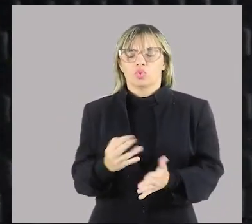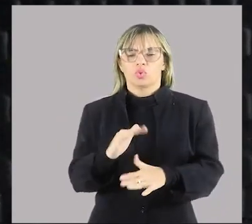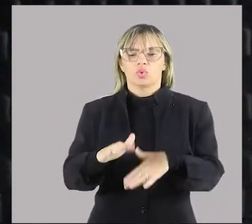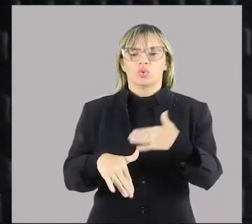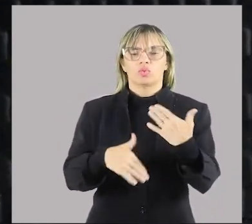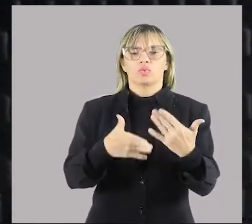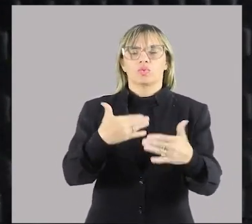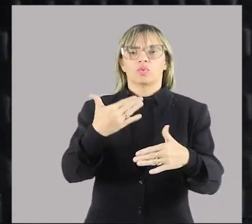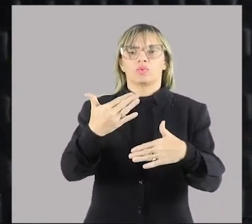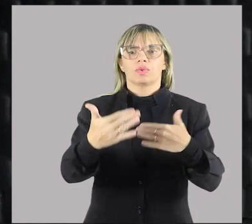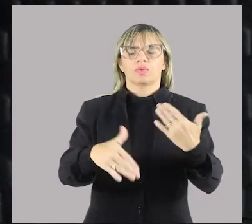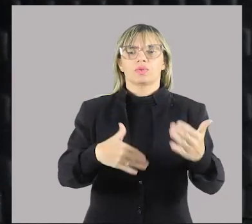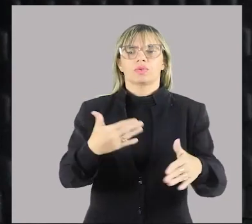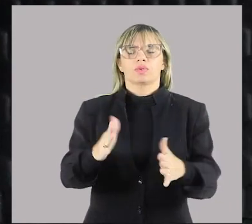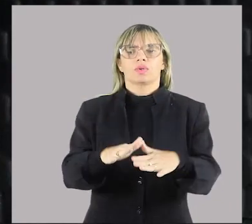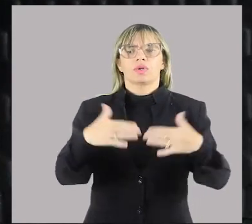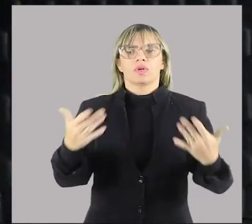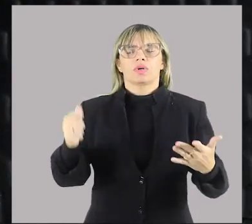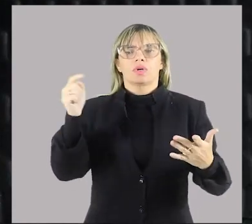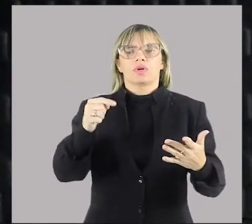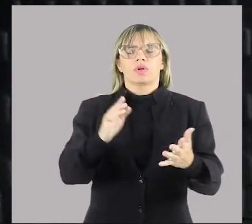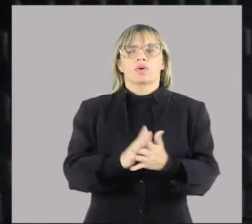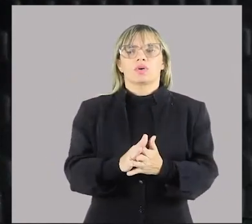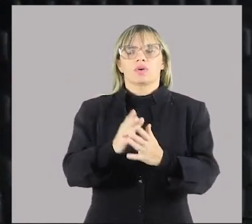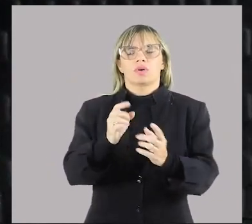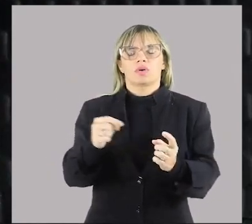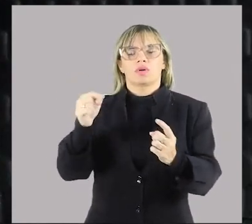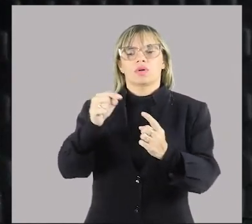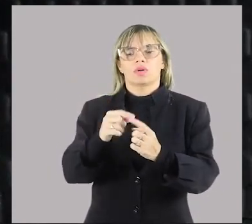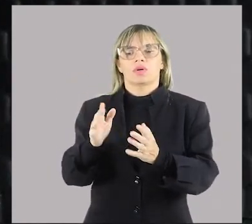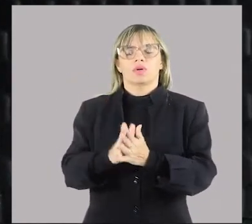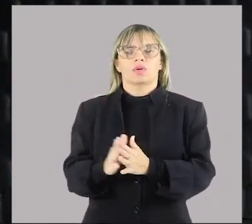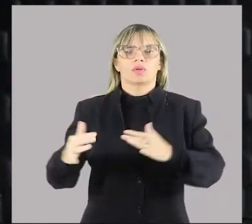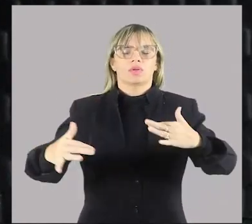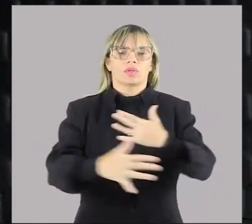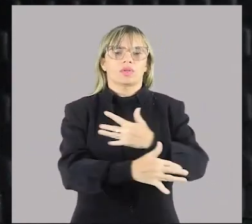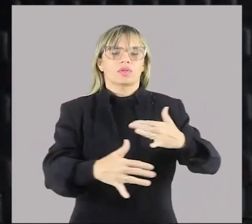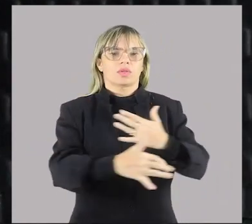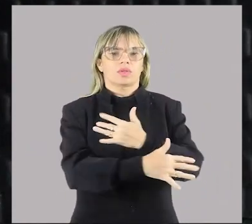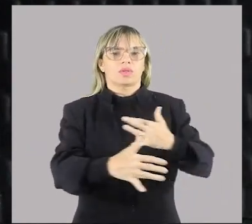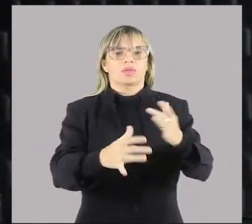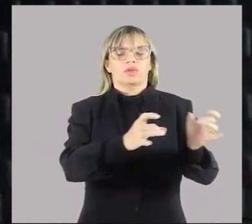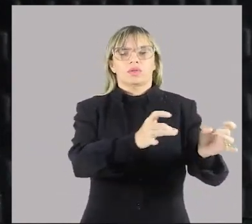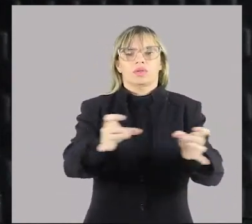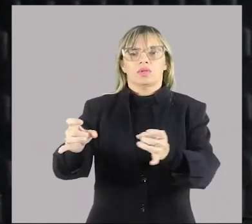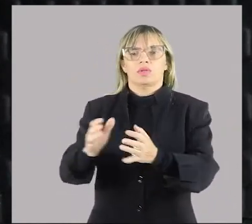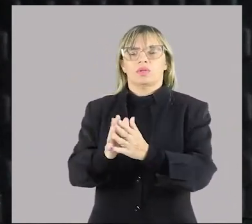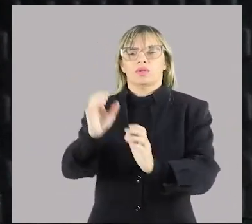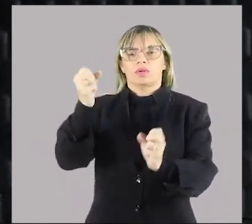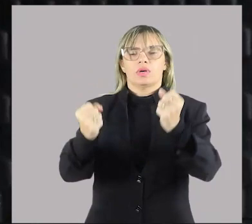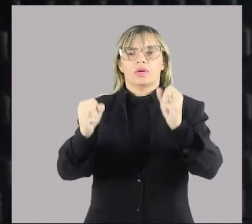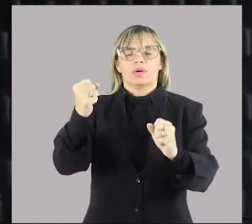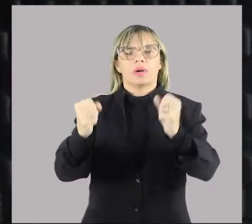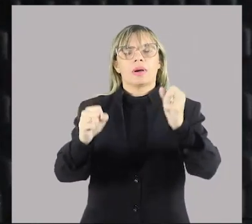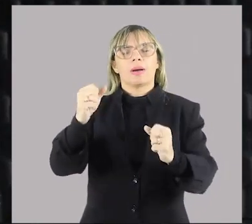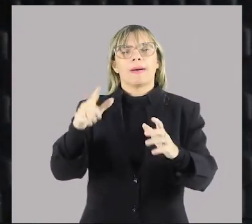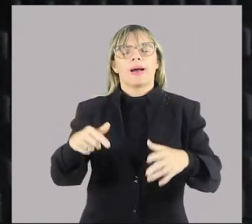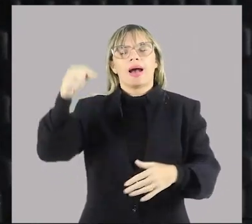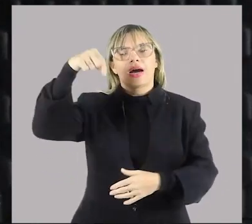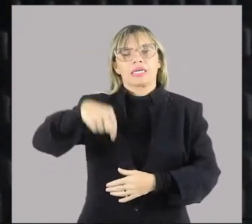em função do desenvolvimento das atividades urbanas, comerciais, industriais no